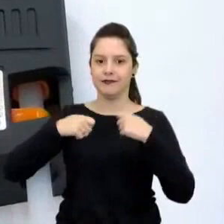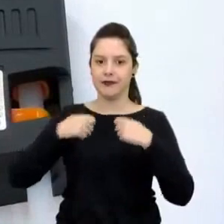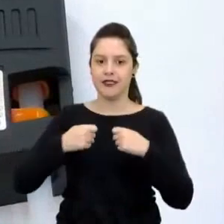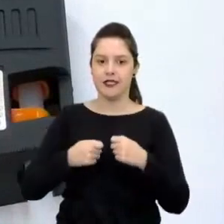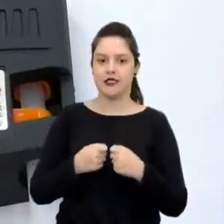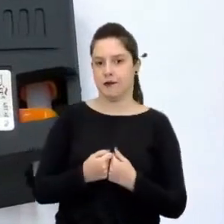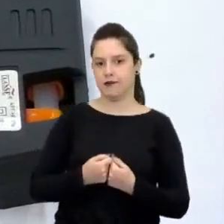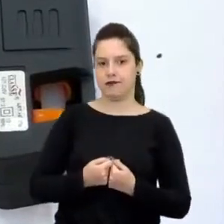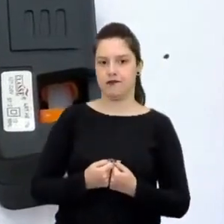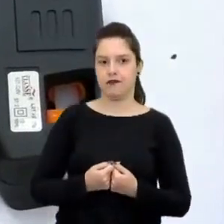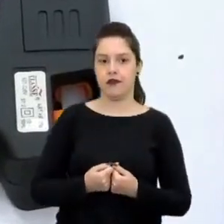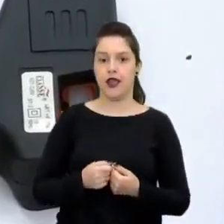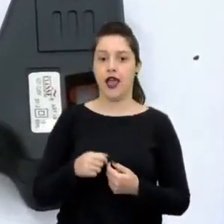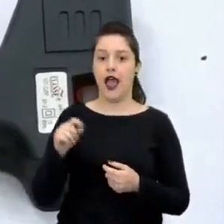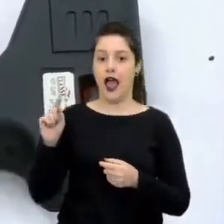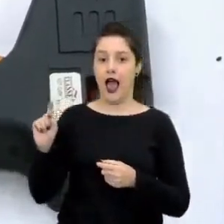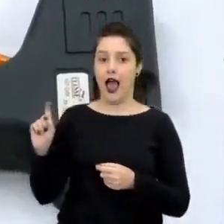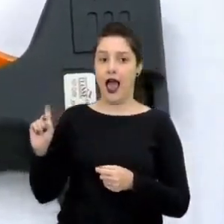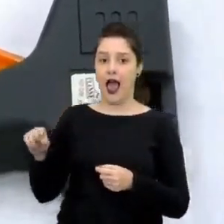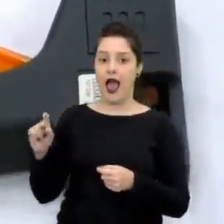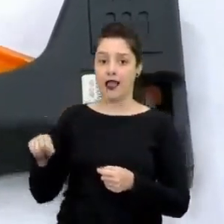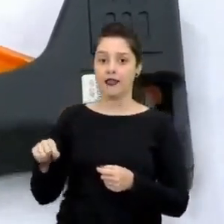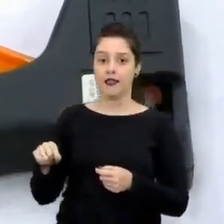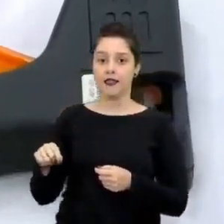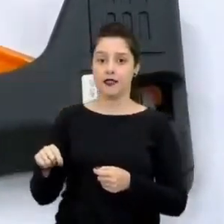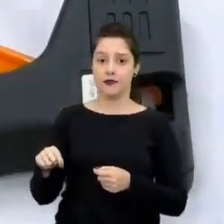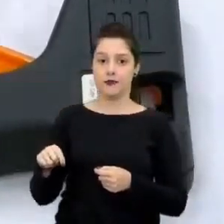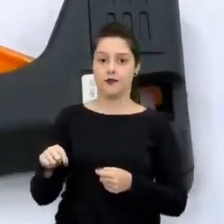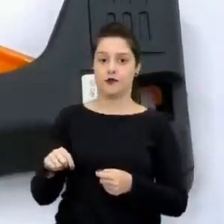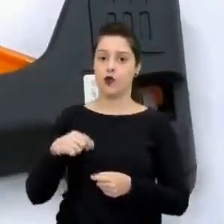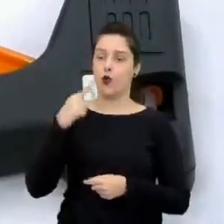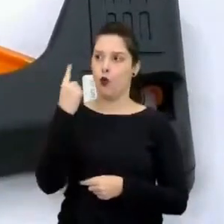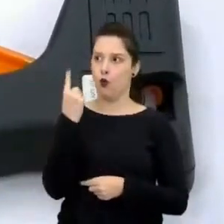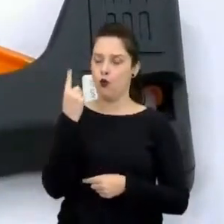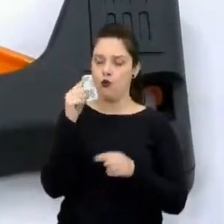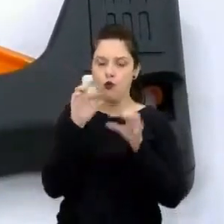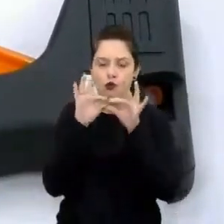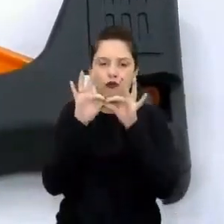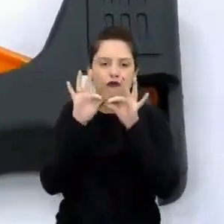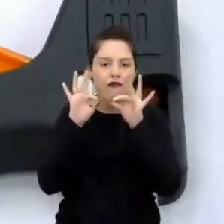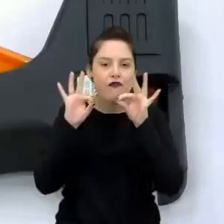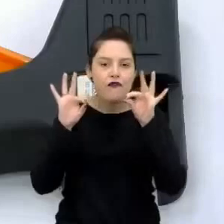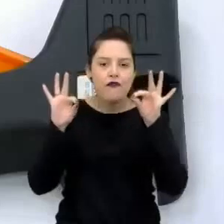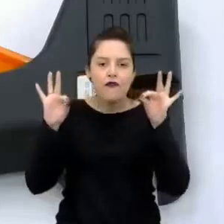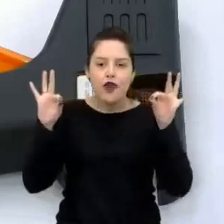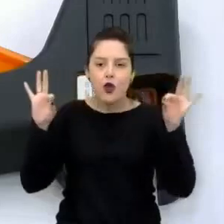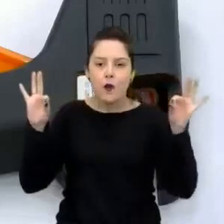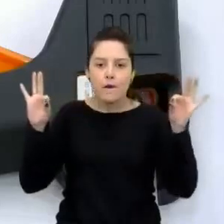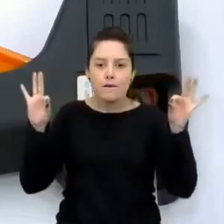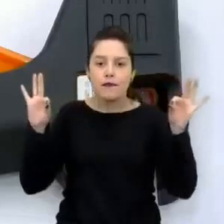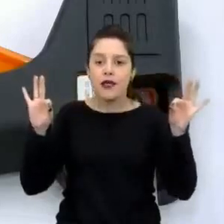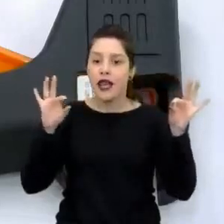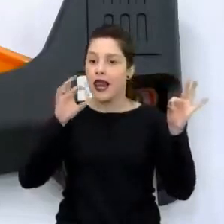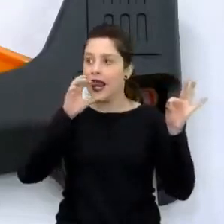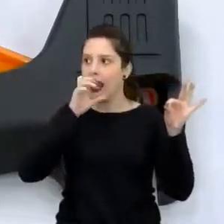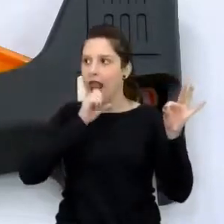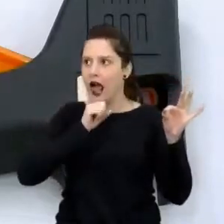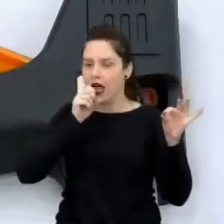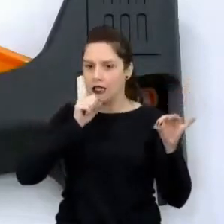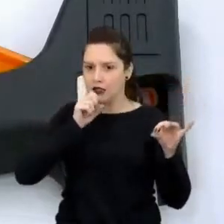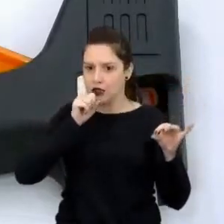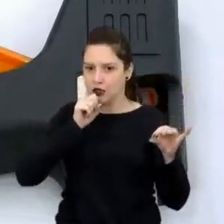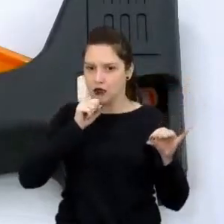aqui. Aqui, tá muito claro pra gente que existe um fio laranja. E laranja a gente pode entender